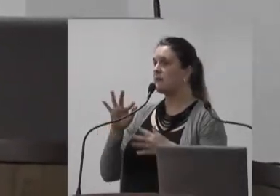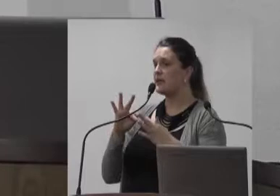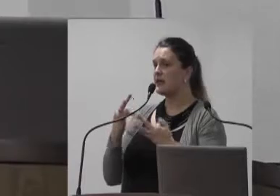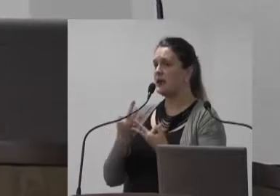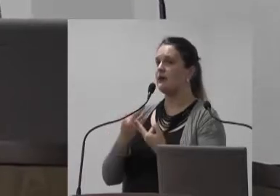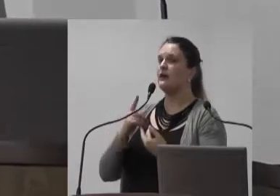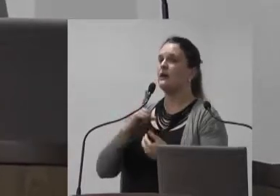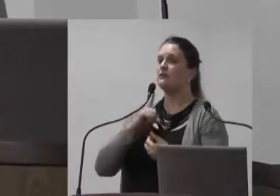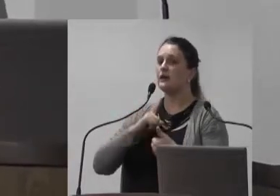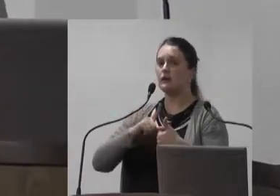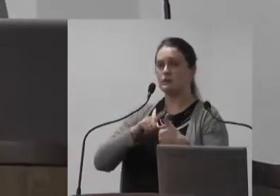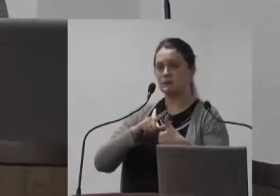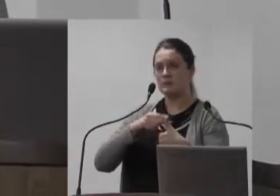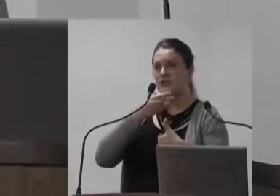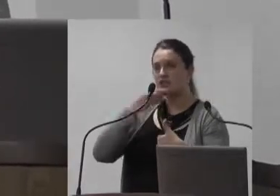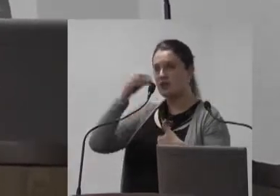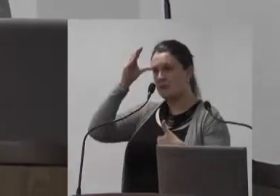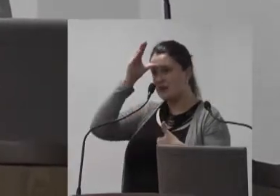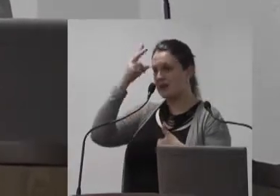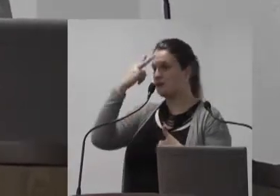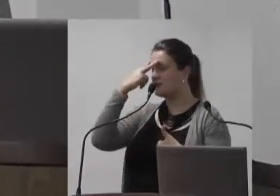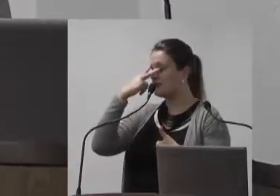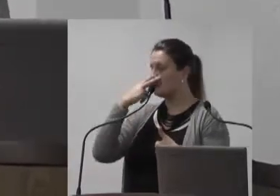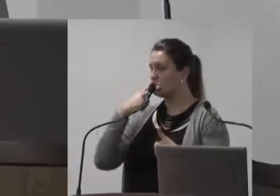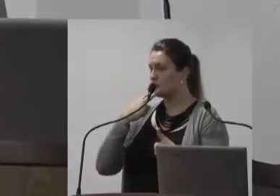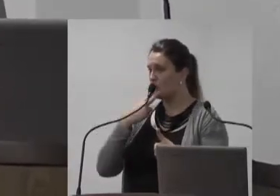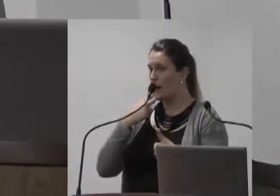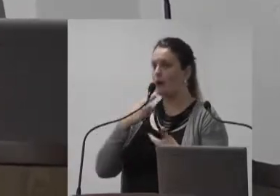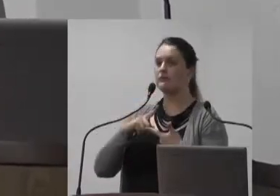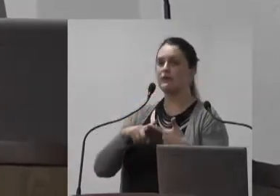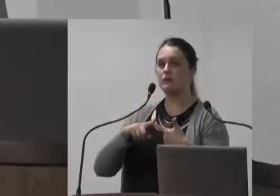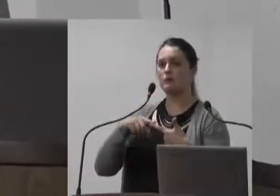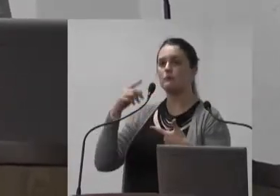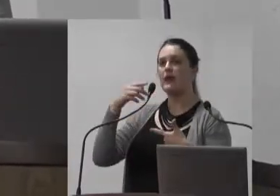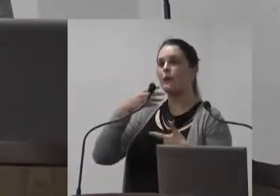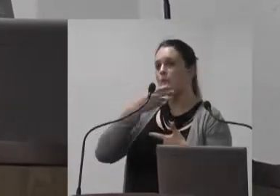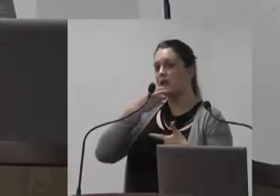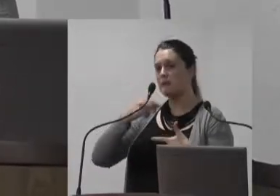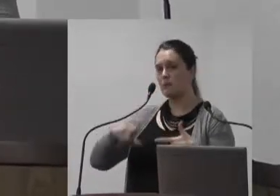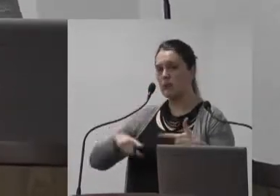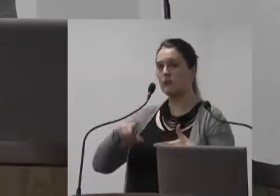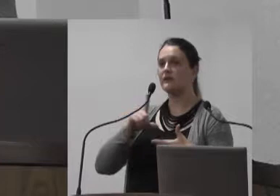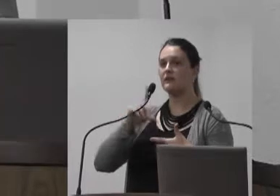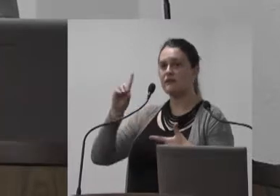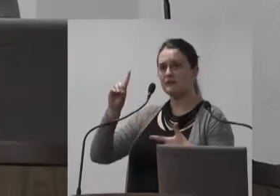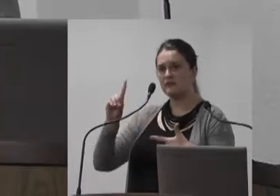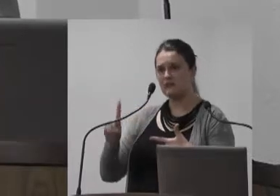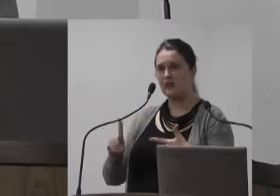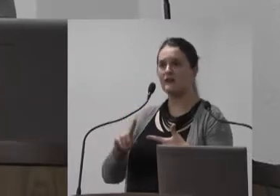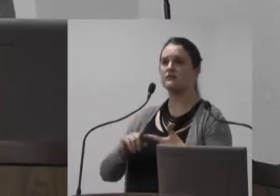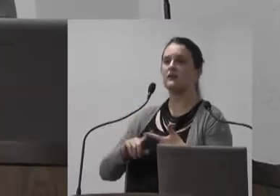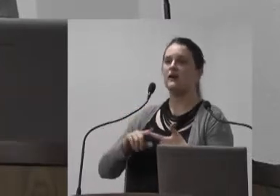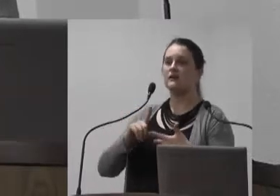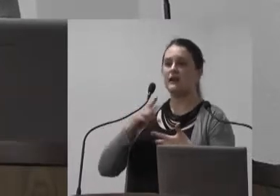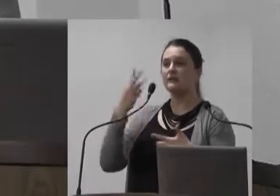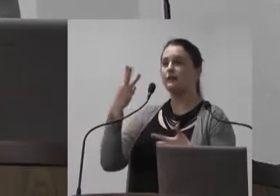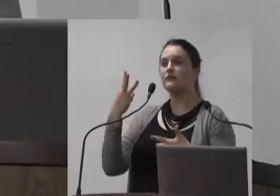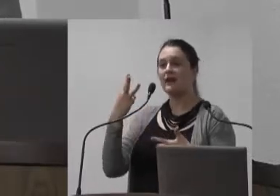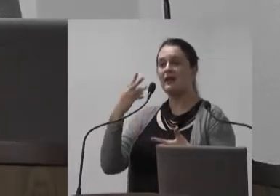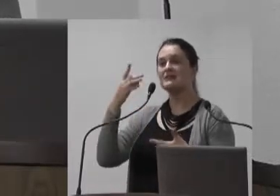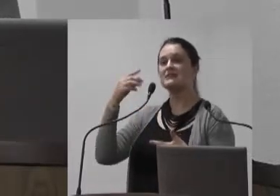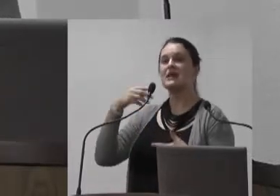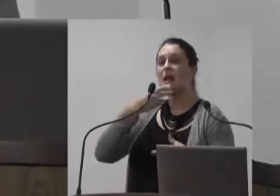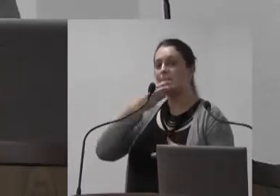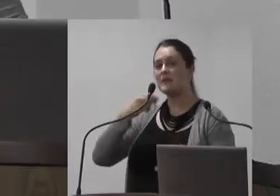nossa família, eu tenho uma tia minha que é deficiente visual, tenho, né, um primo meu que tem deficiência, né?